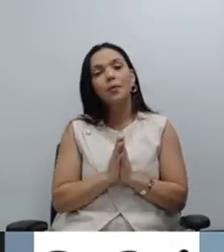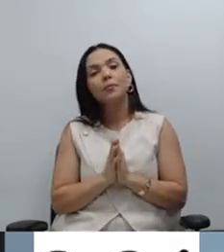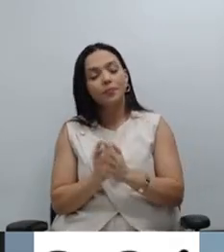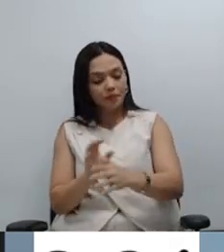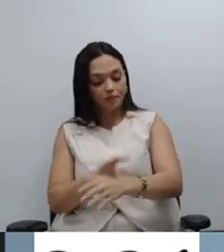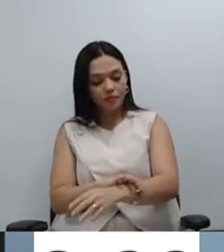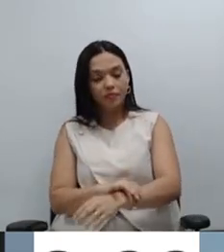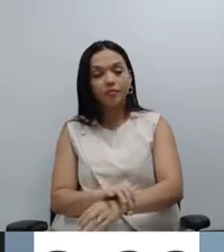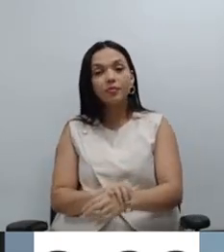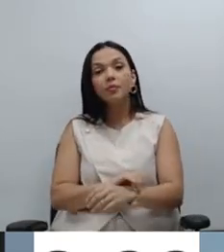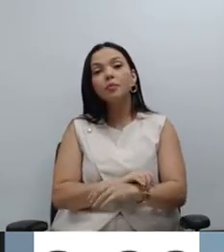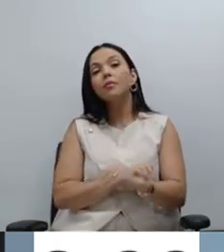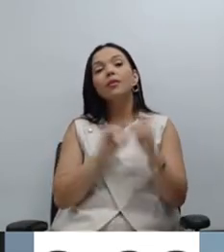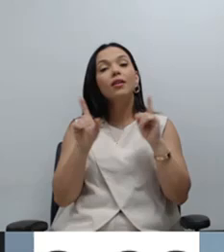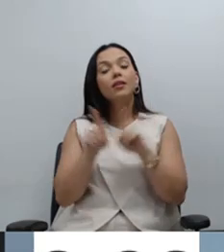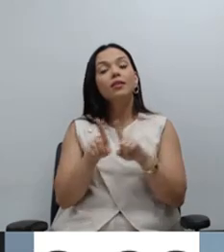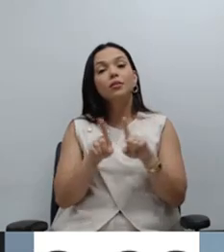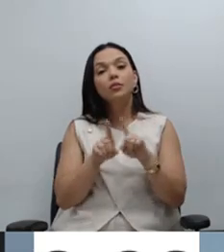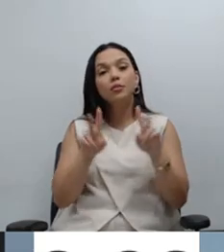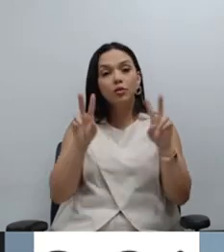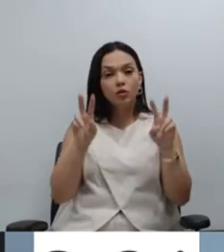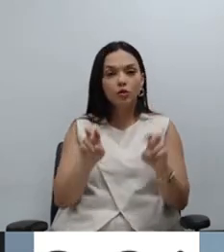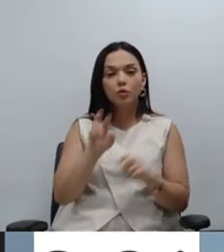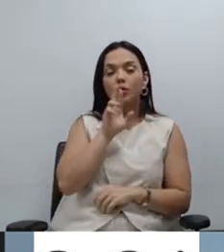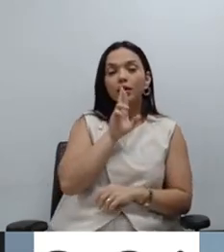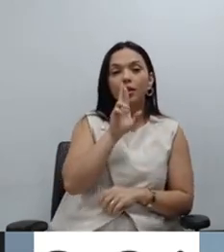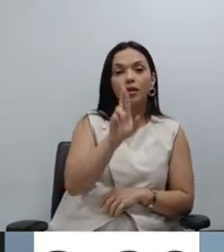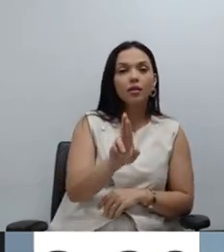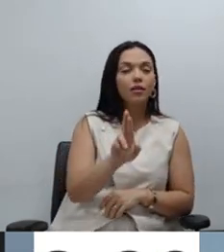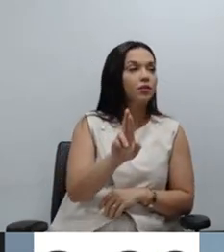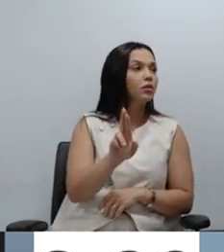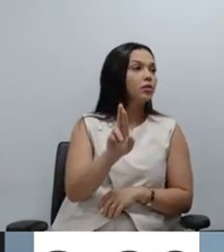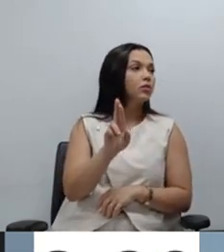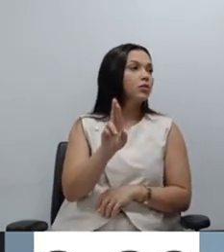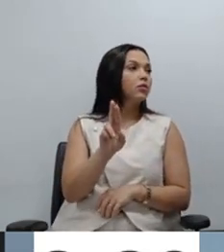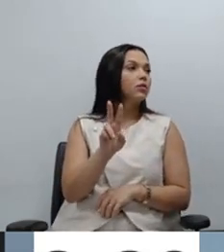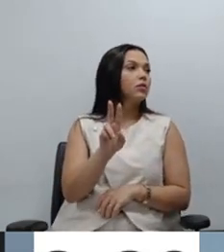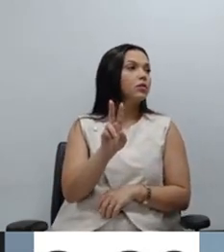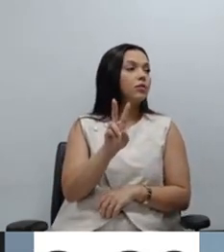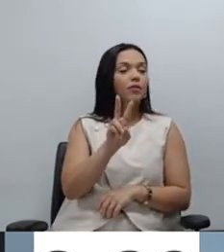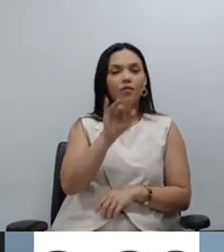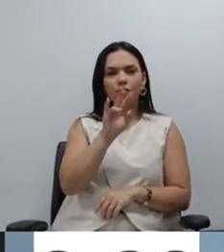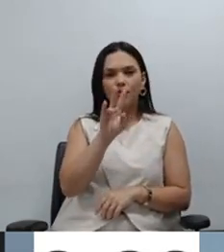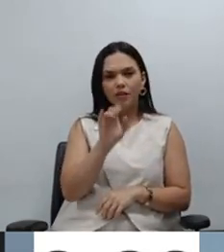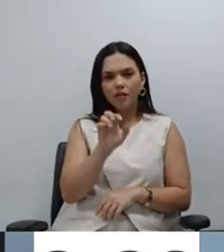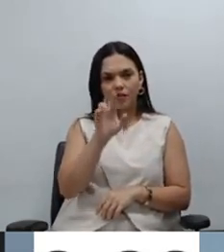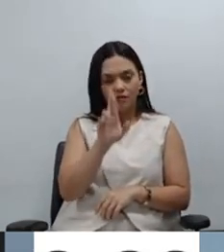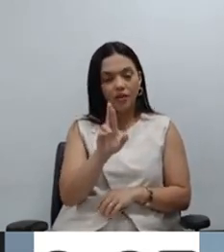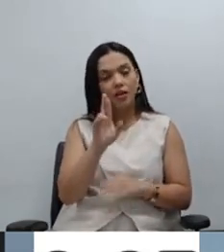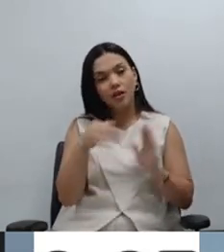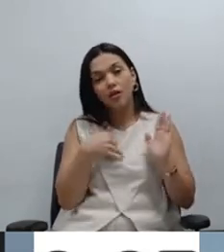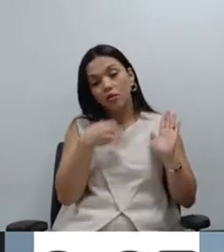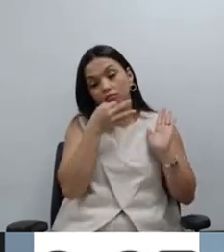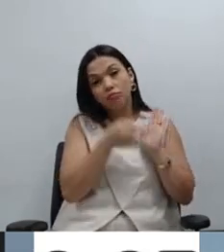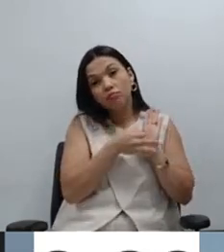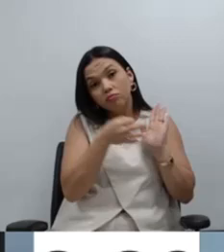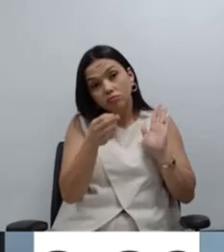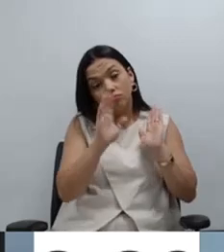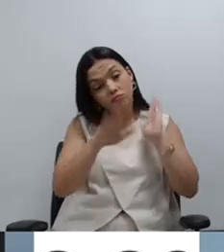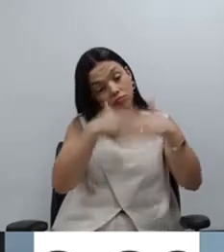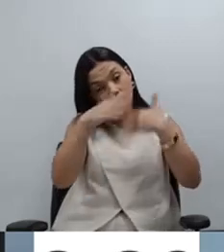a questão da resposta da ouvidoria. Não estou aqui para, novamente, criticar, é uma crítica construtiva. Eu só